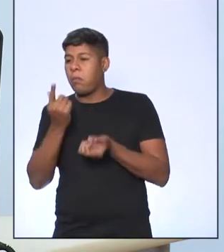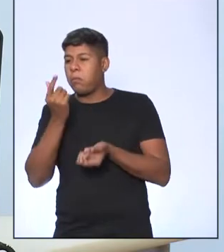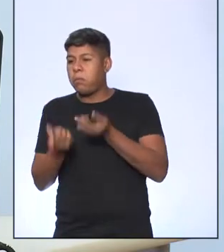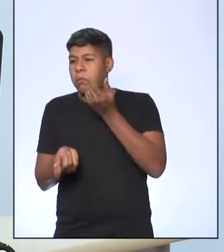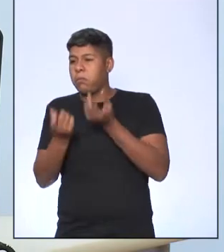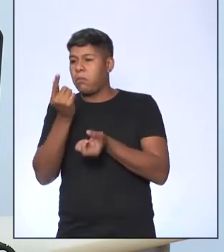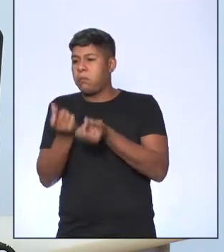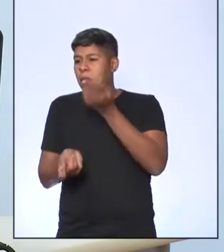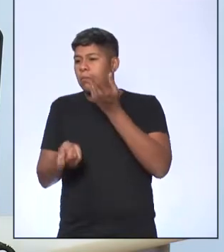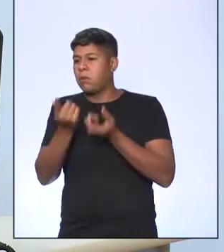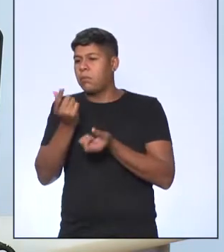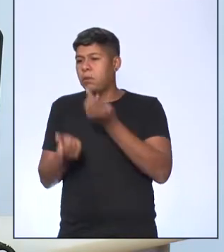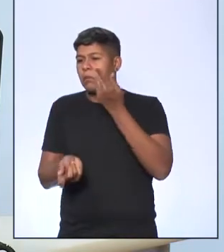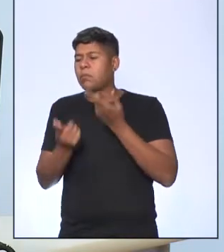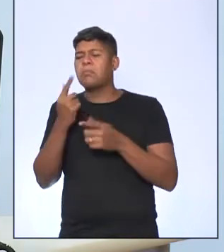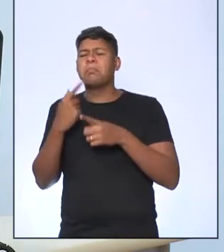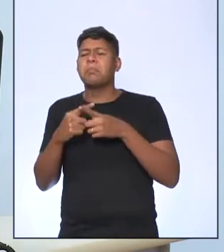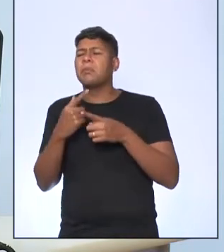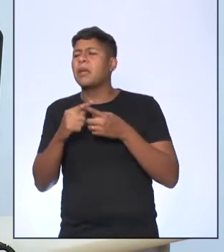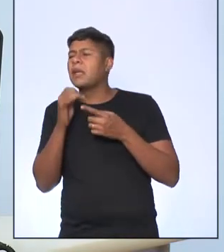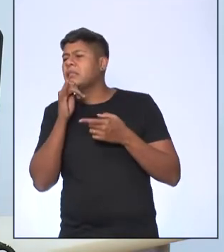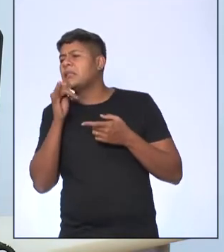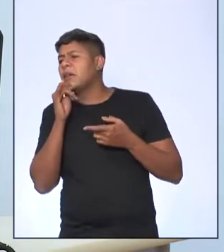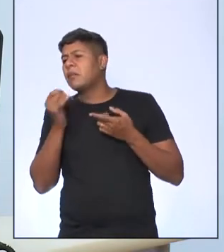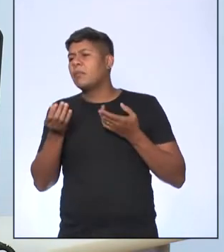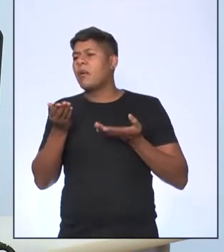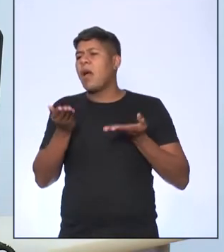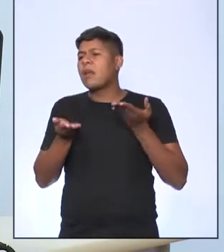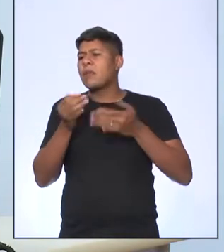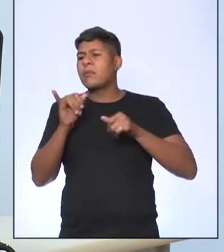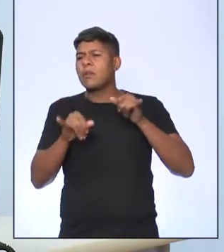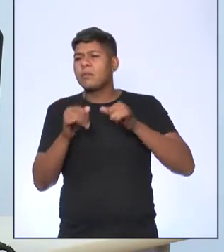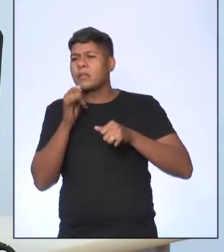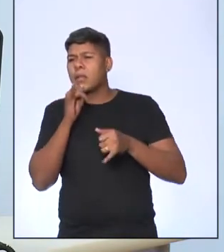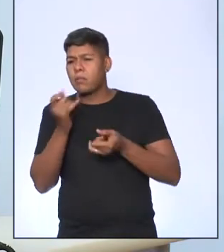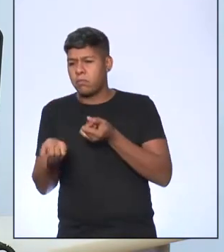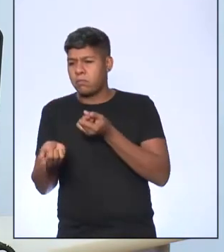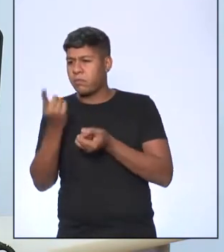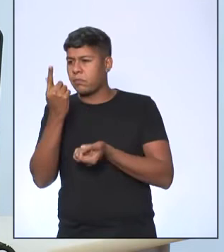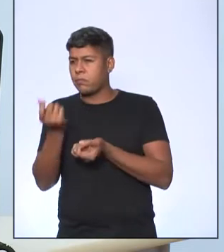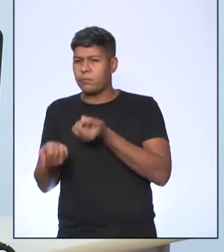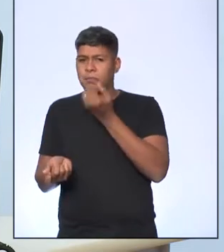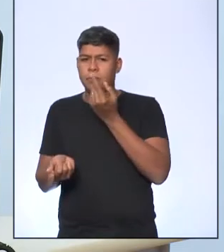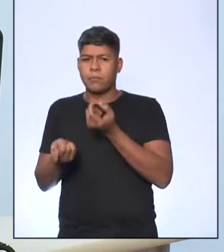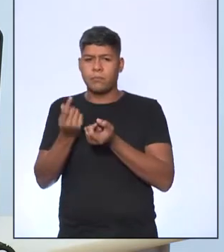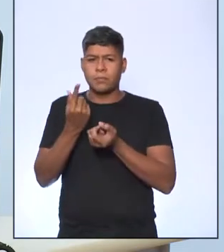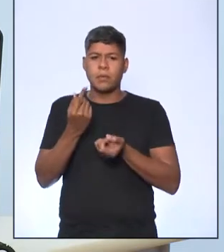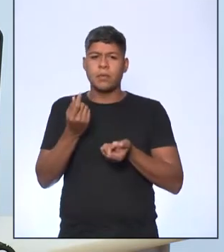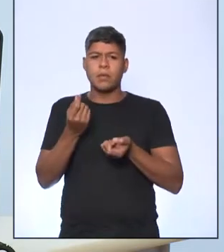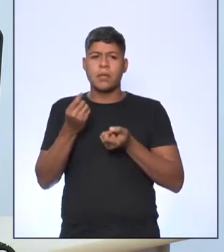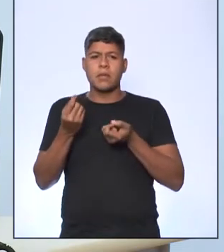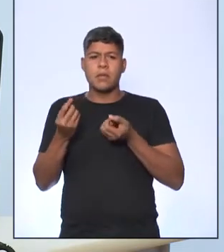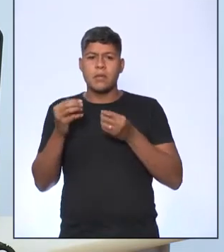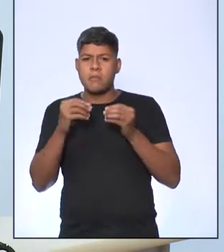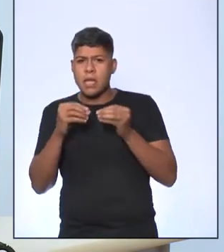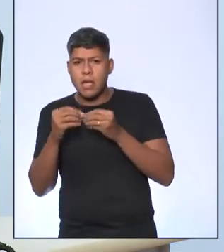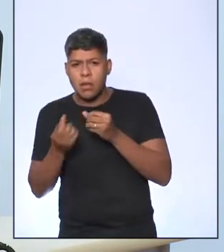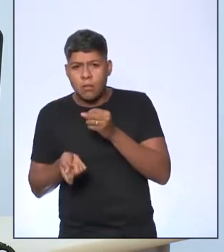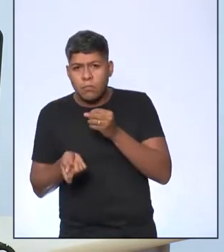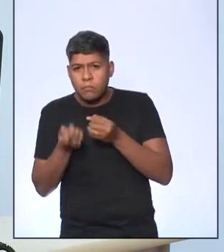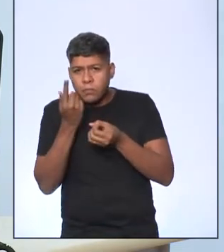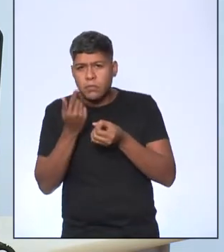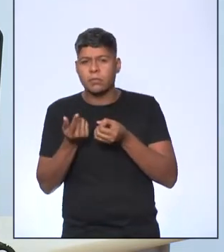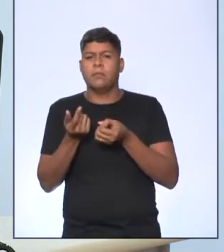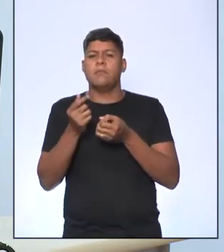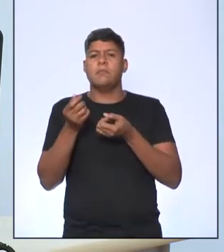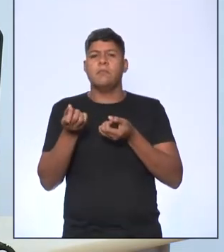químico? Assim, mas por que você acha que é um exemplo de equilíbrio químico? Porque quando eu vou estourar na minha casa, fica lá um pouco de milho e tem a pipoca. Então, eu tenho o